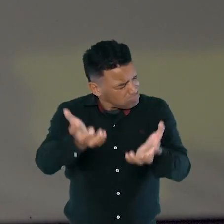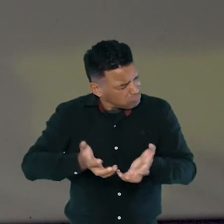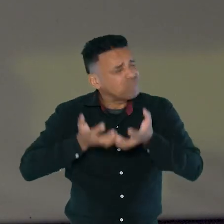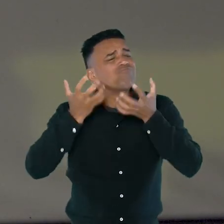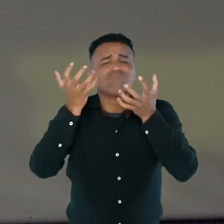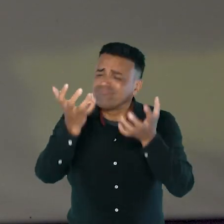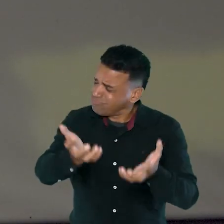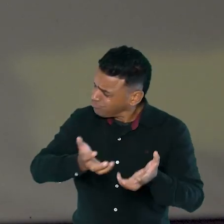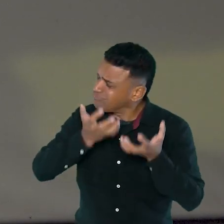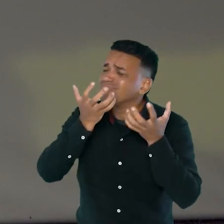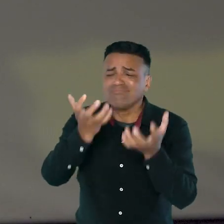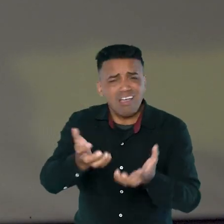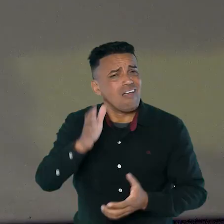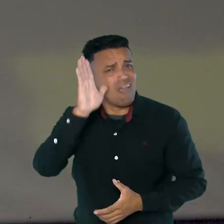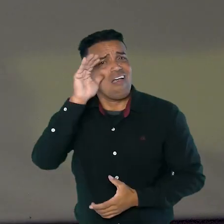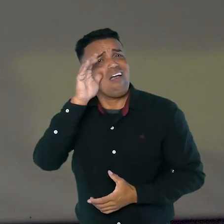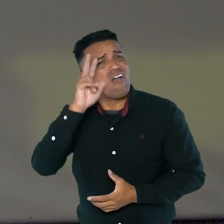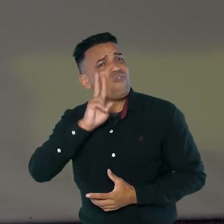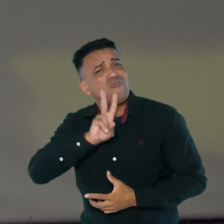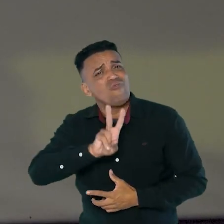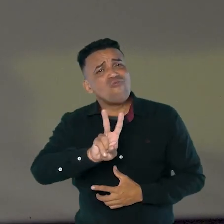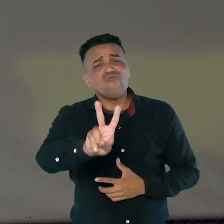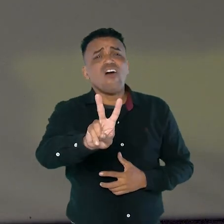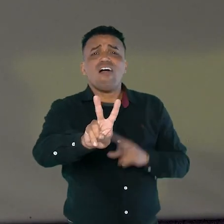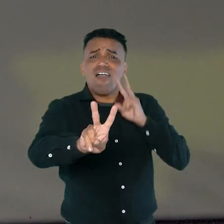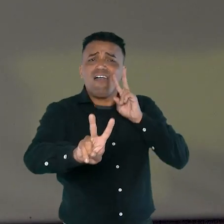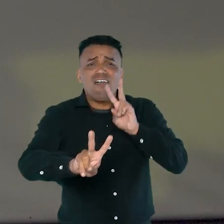eu quero